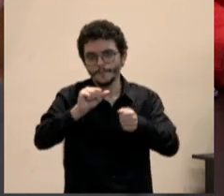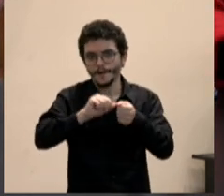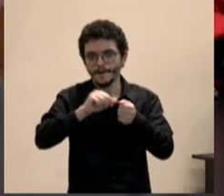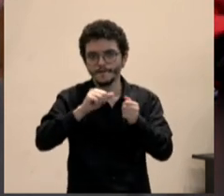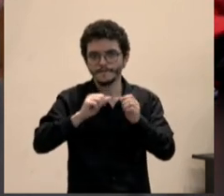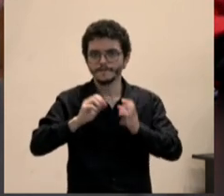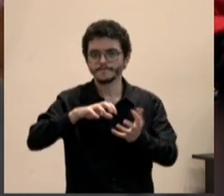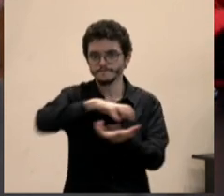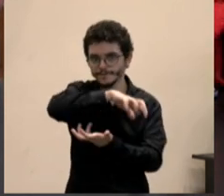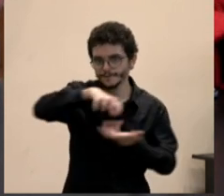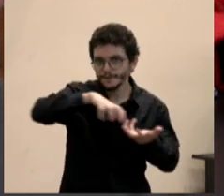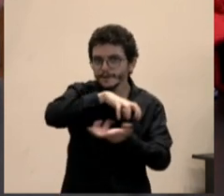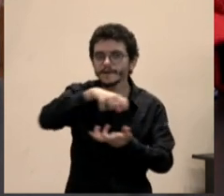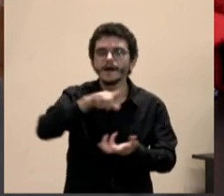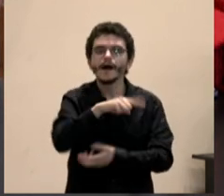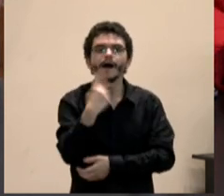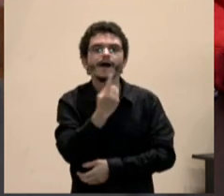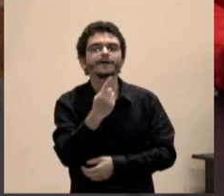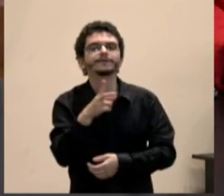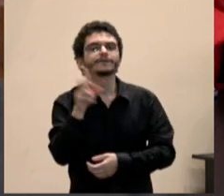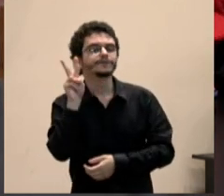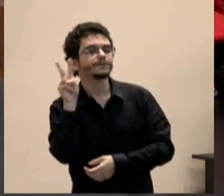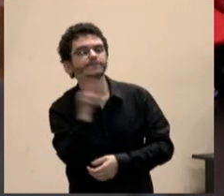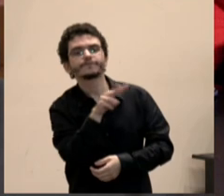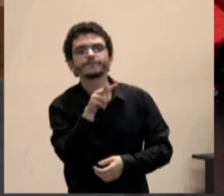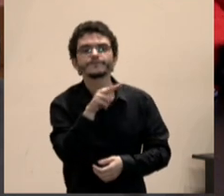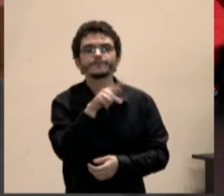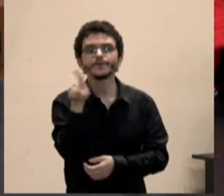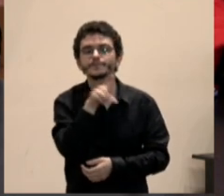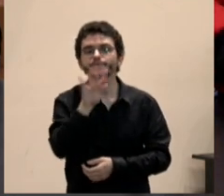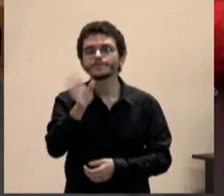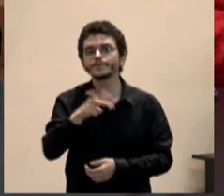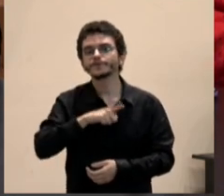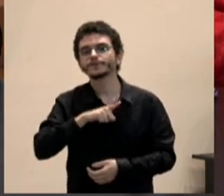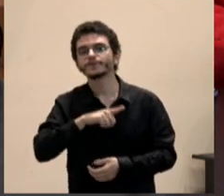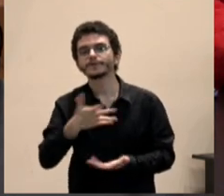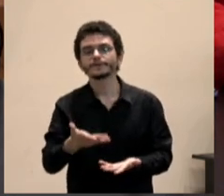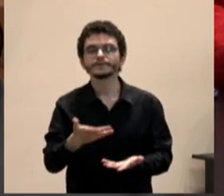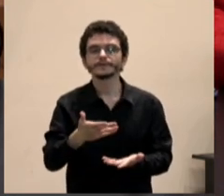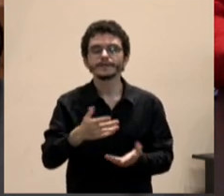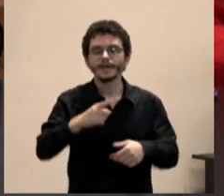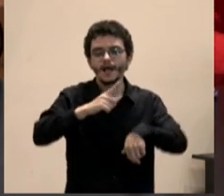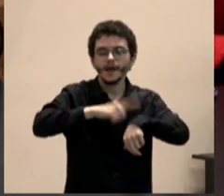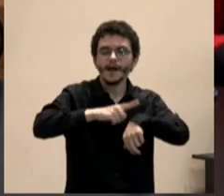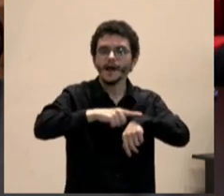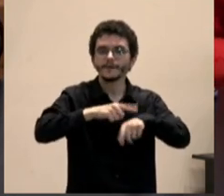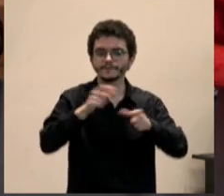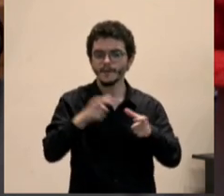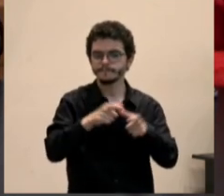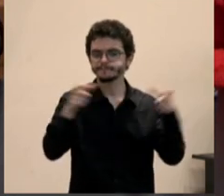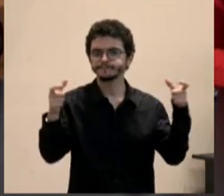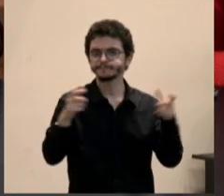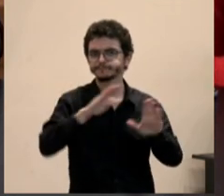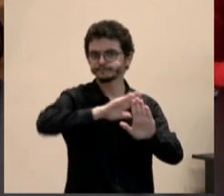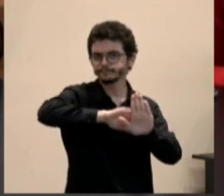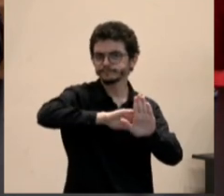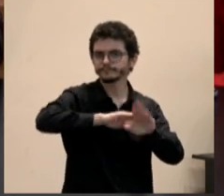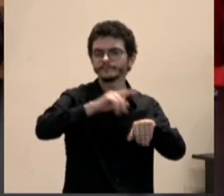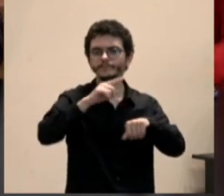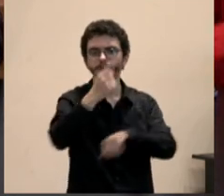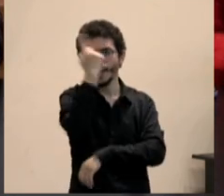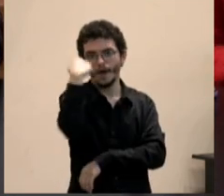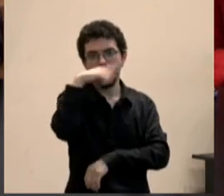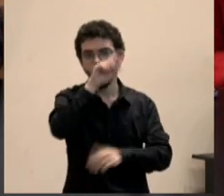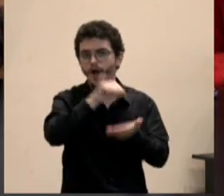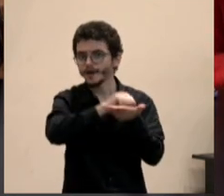que um professor já tem um tempo muito maior para suas horas,